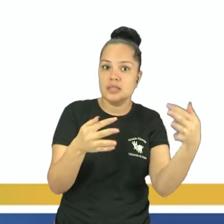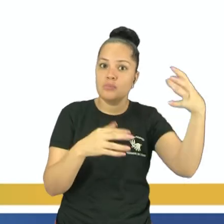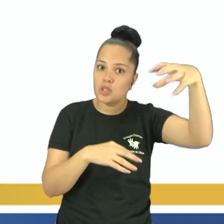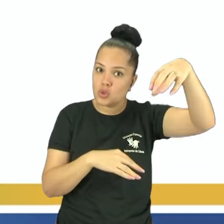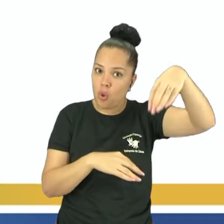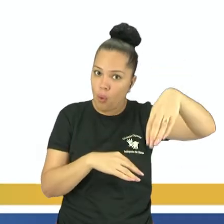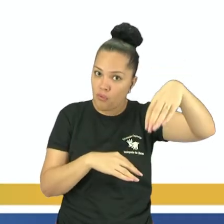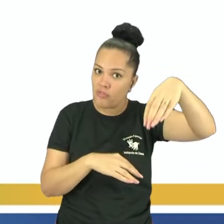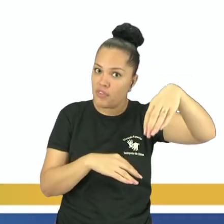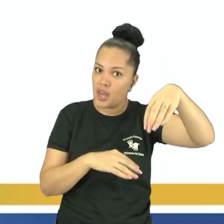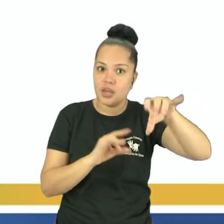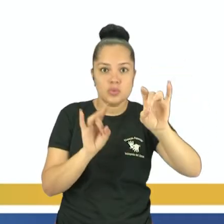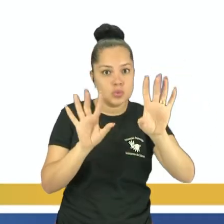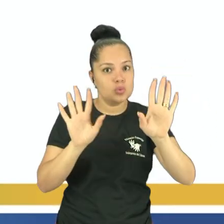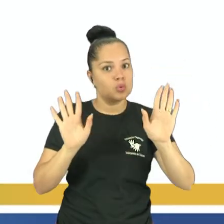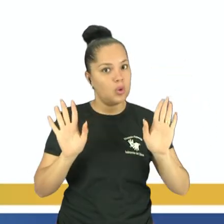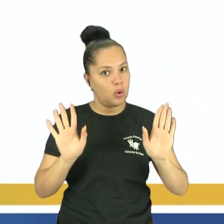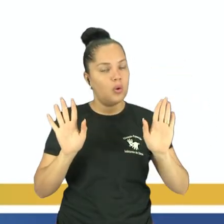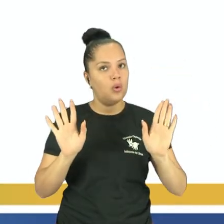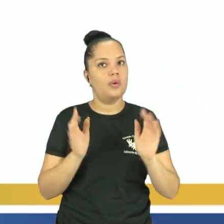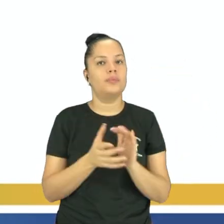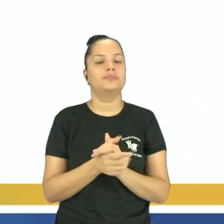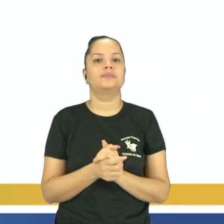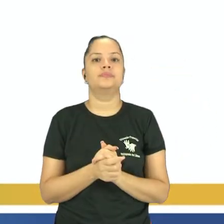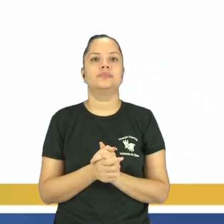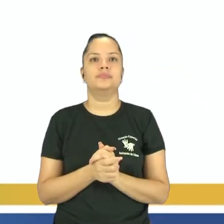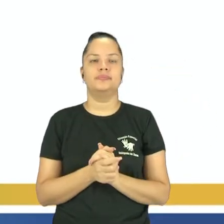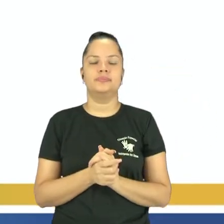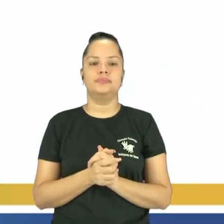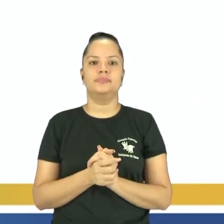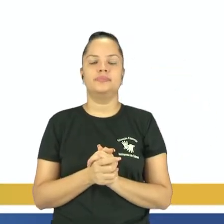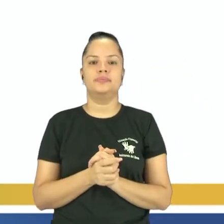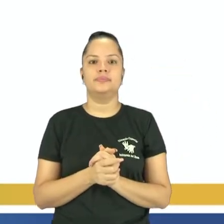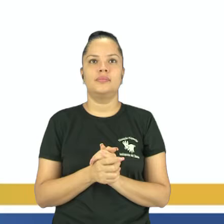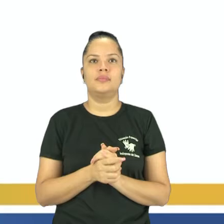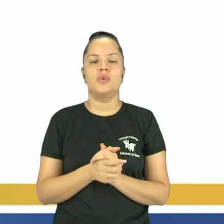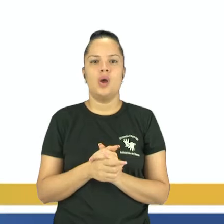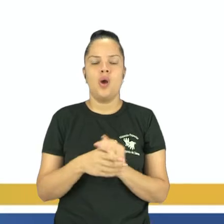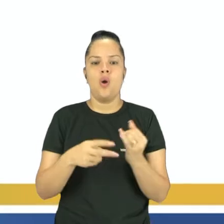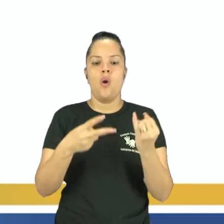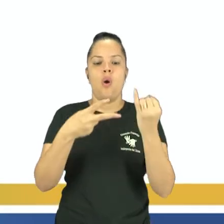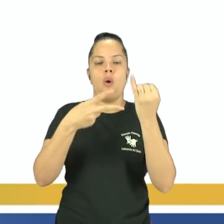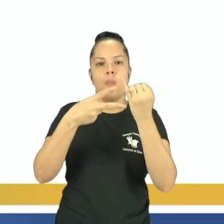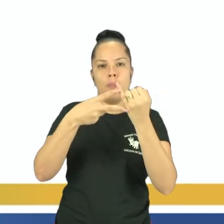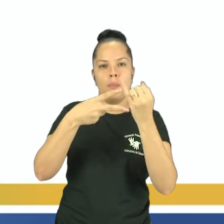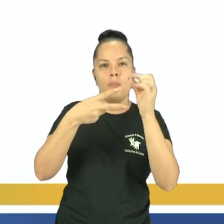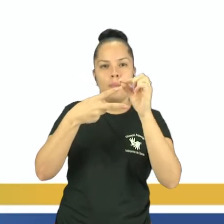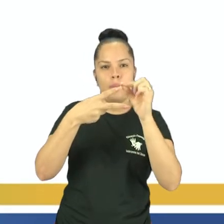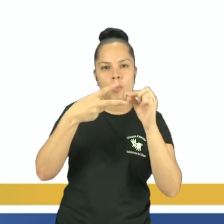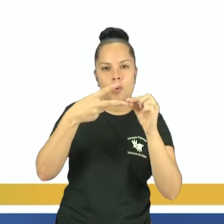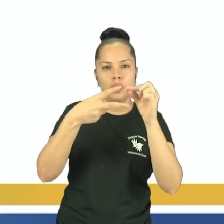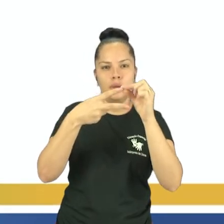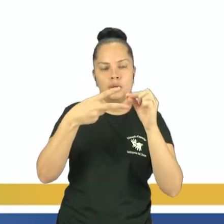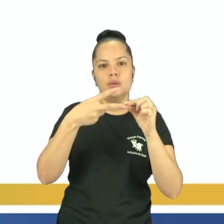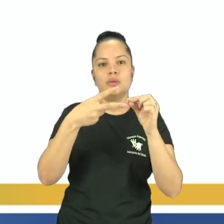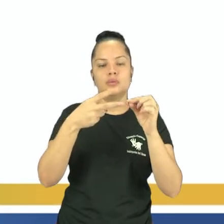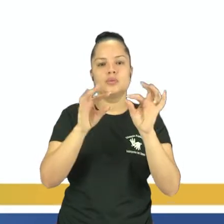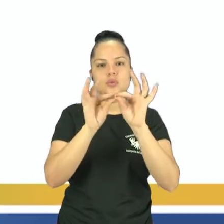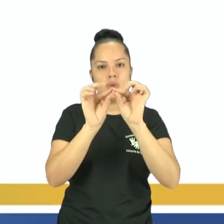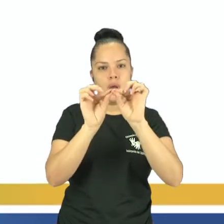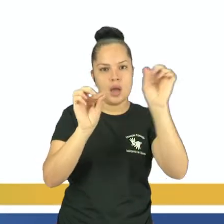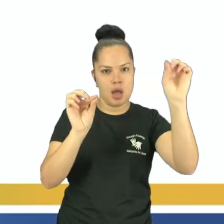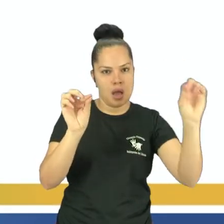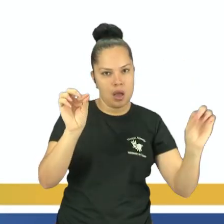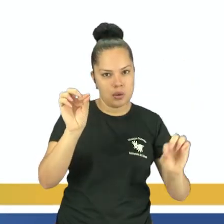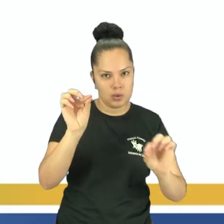não nos aprofundaremos nos polígonos simples côncavos. Vamos entender o que são polígonos regulares, então? Então, quando eu tenho